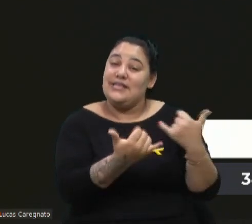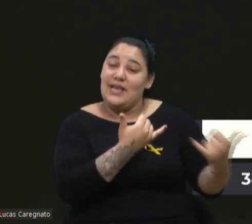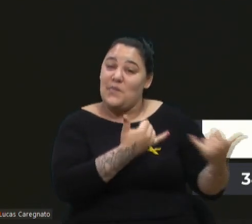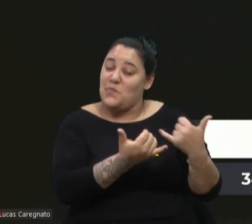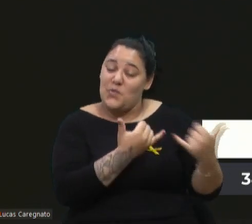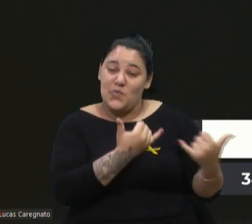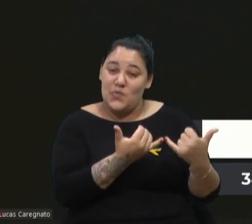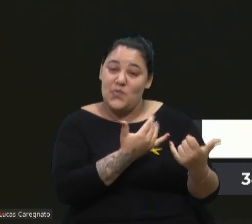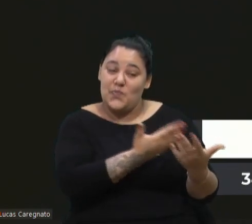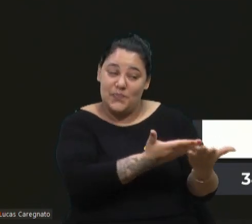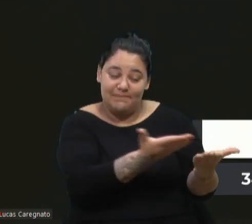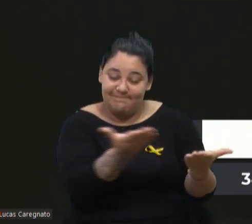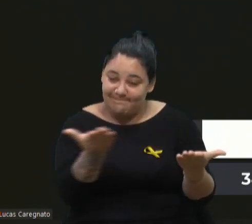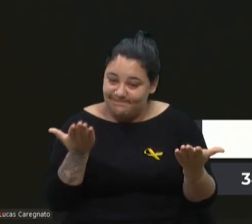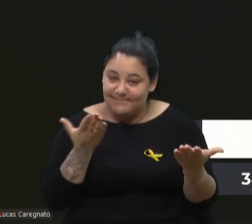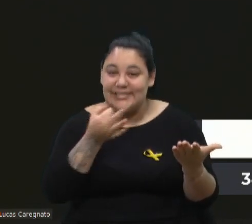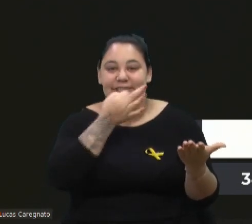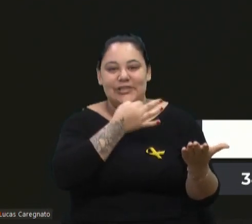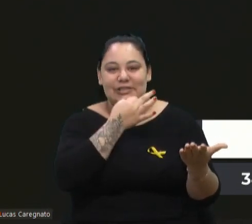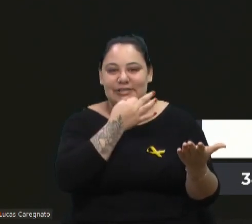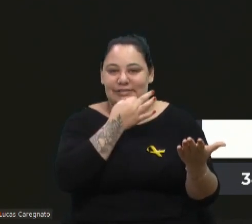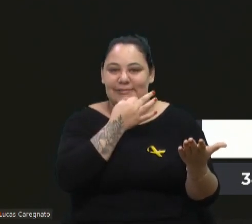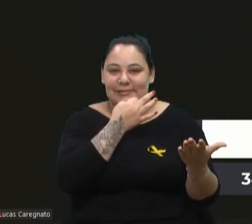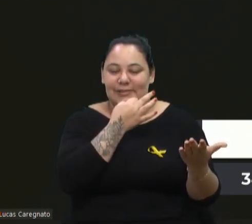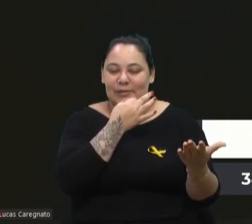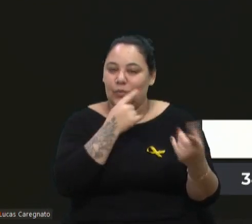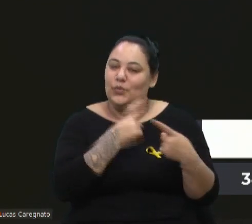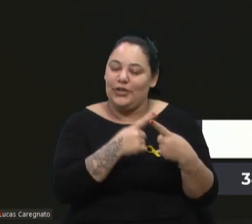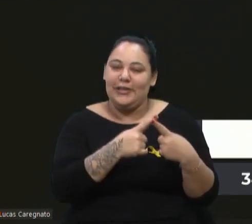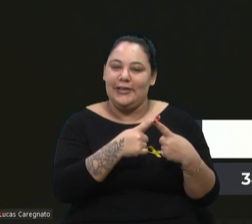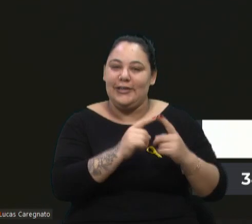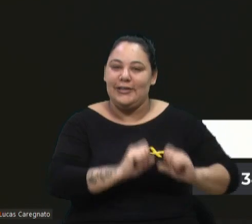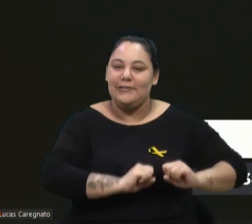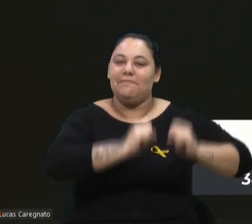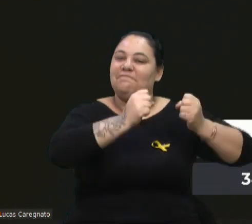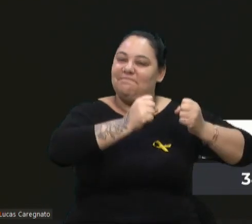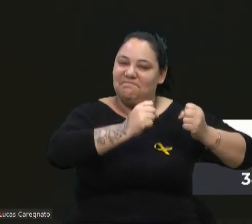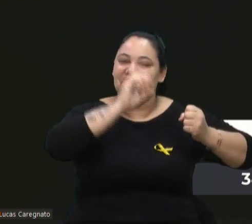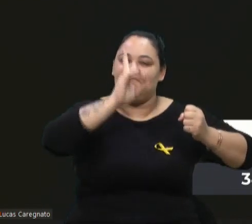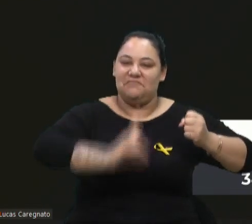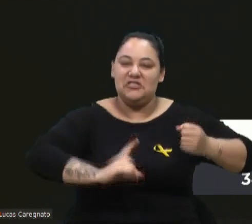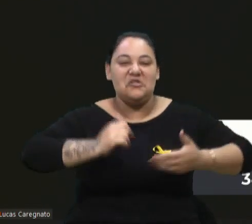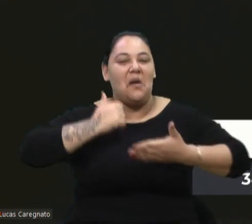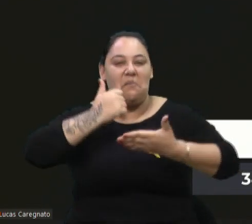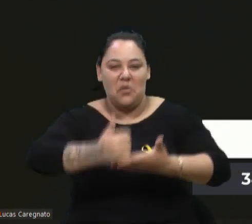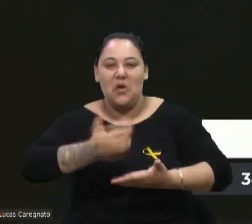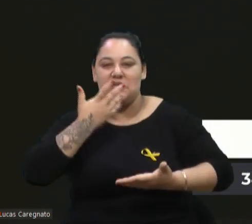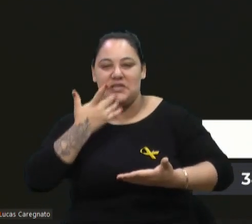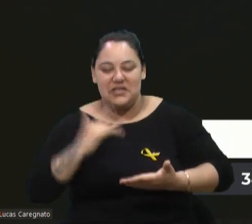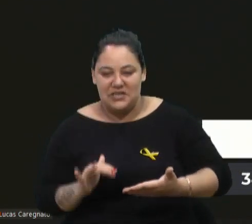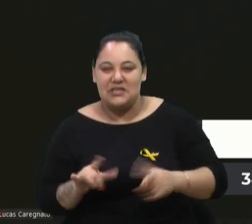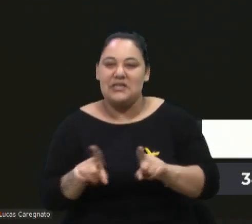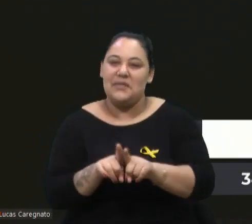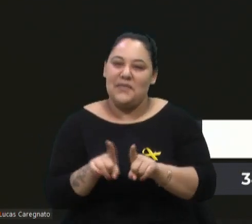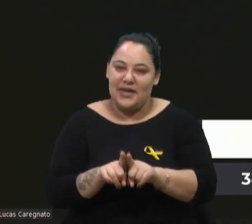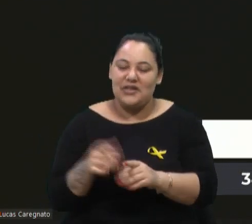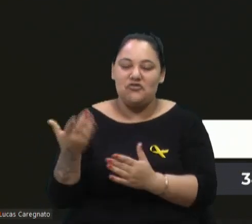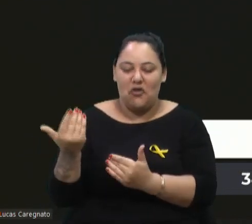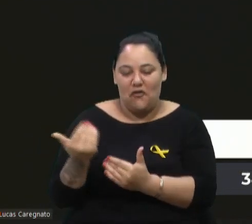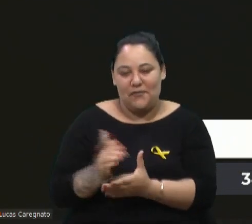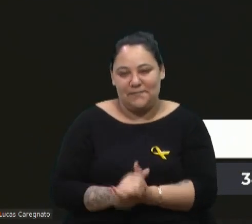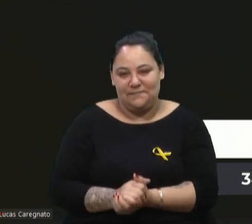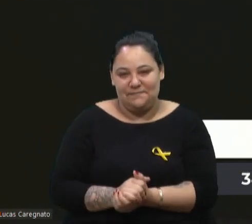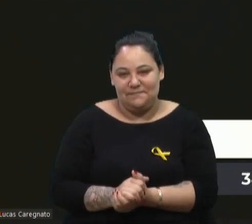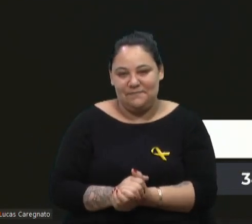para nós, né, caxienses, pela luta que ele tem pela defesa dos direitos das crianças e dos adolescentes de